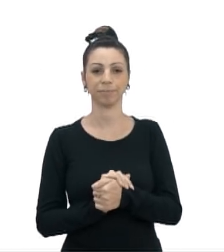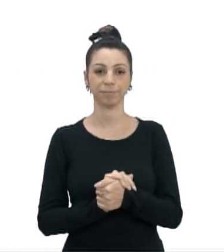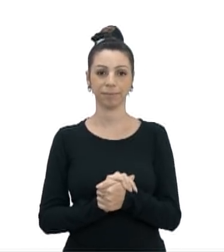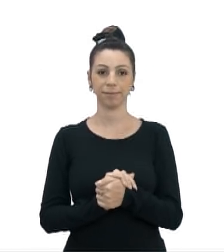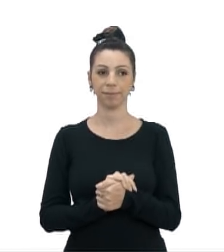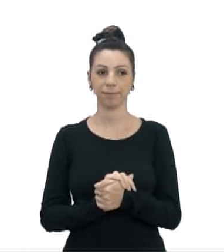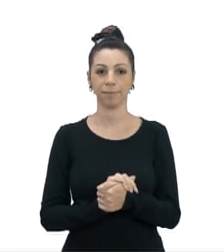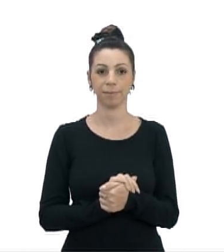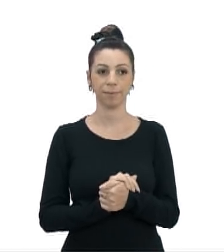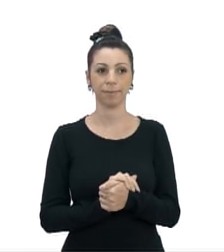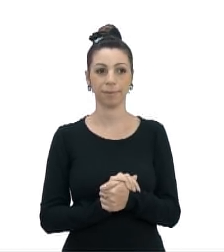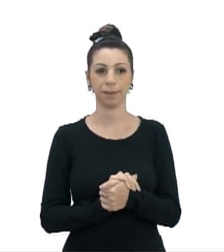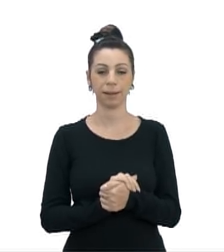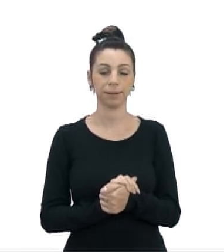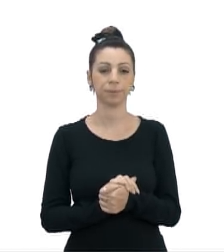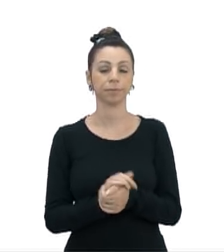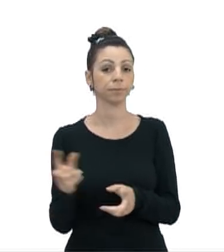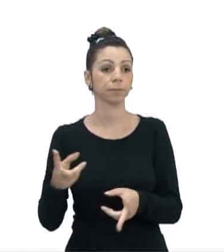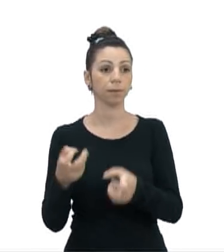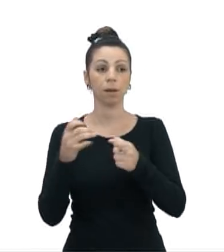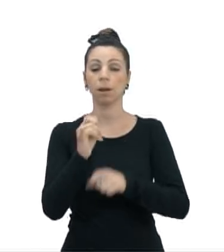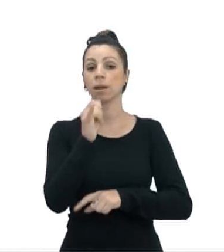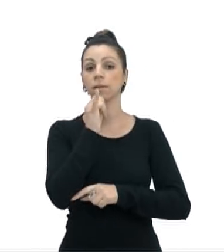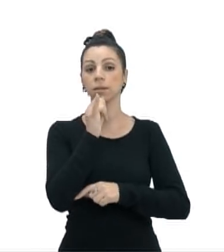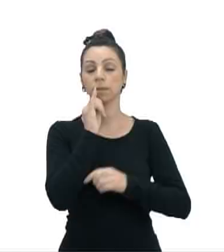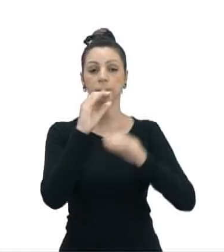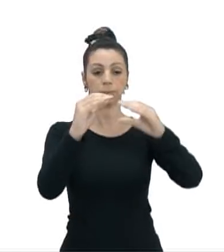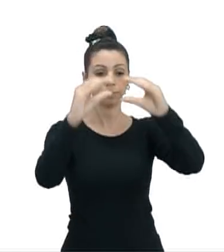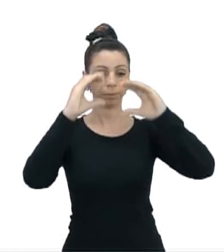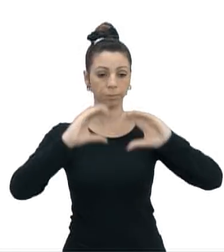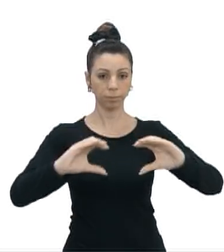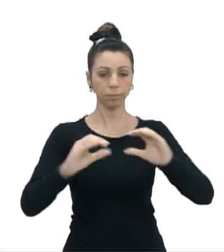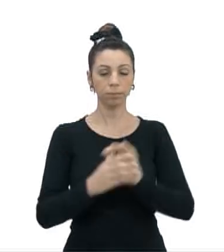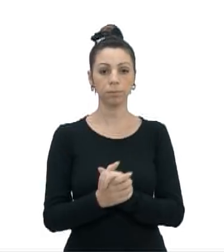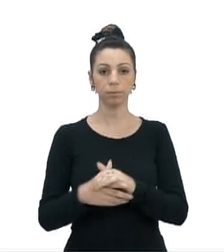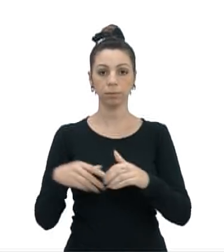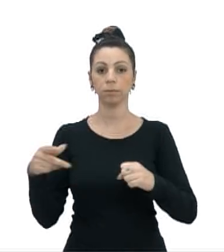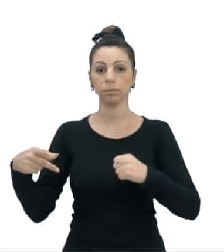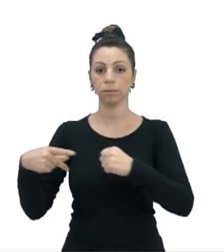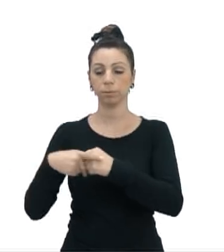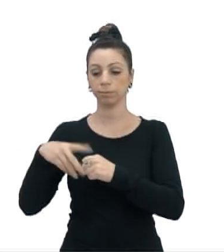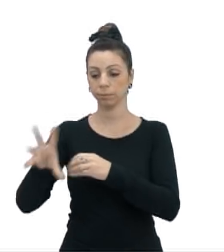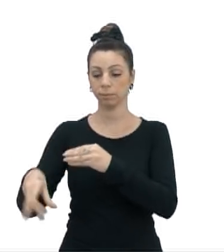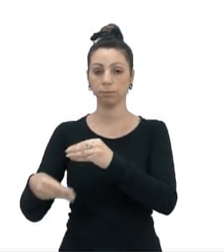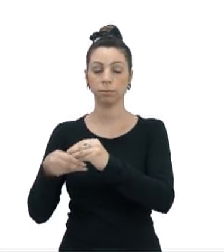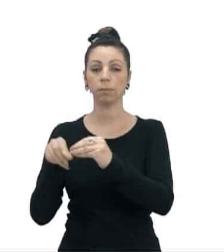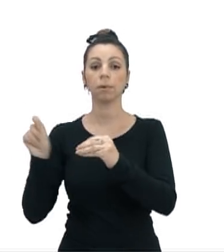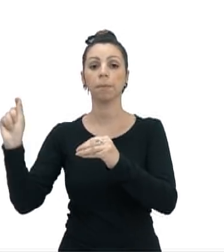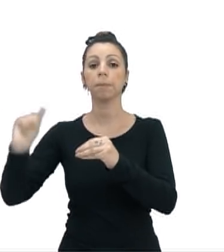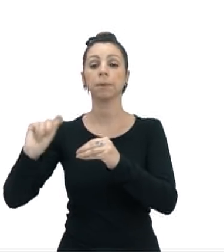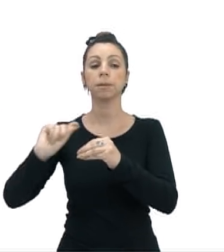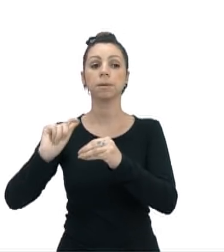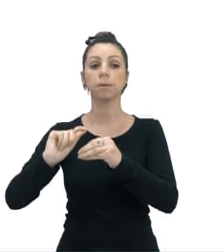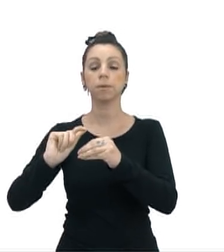lá. Aí, observe os exemplos aqui abaixo. Então, o pronome oblíquo, ele tem que